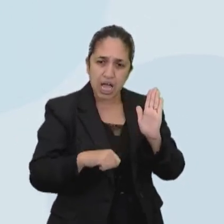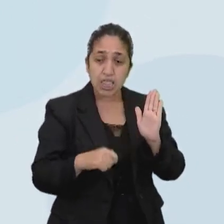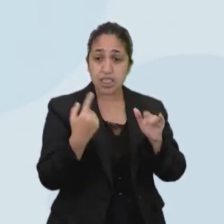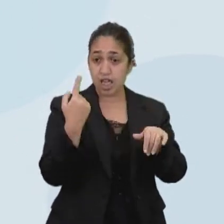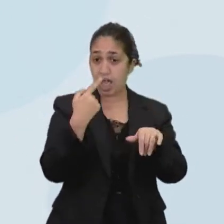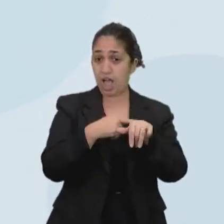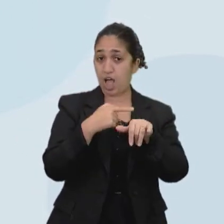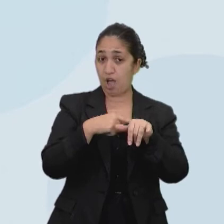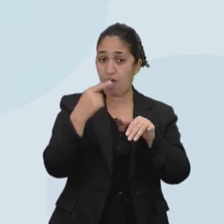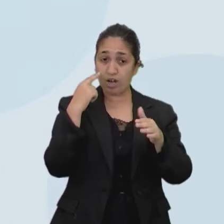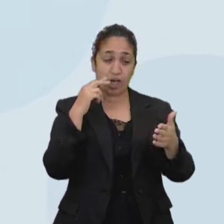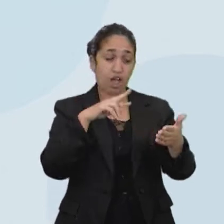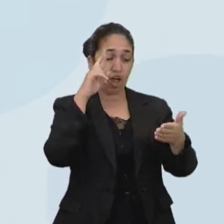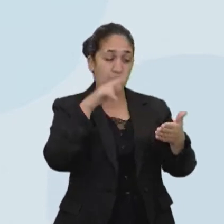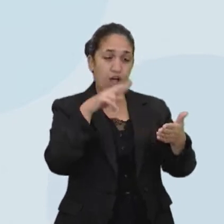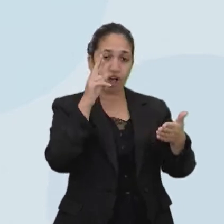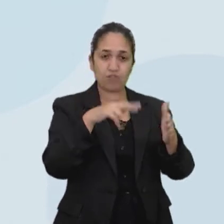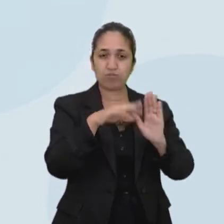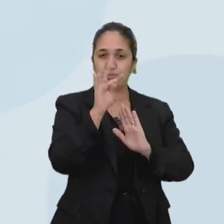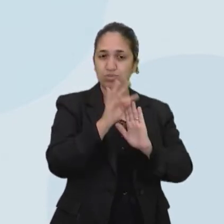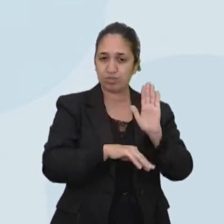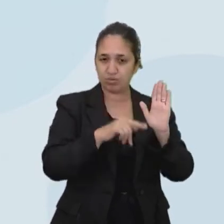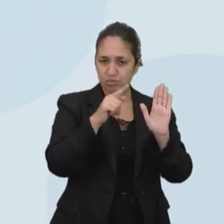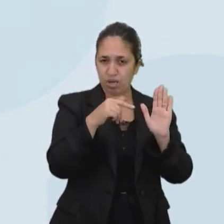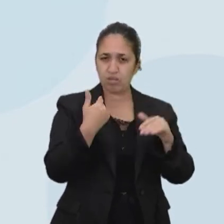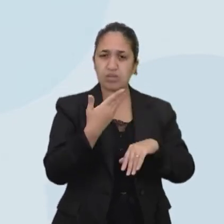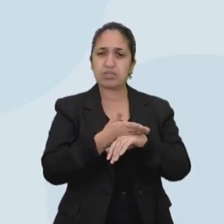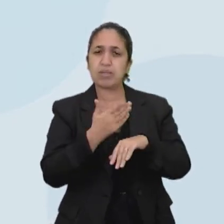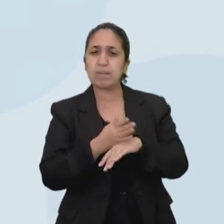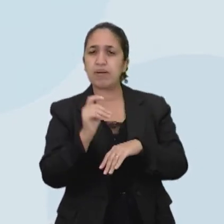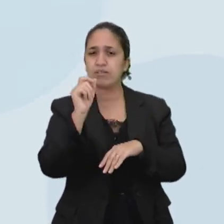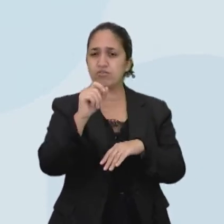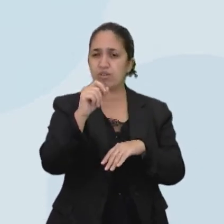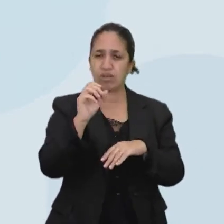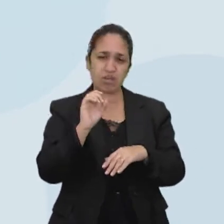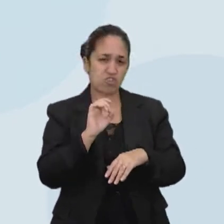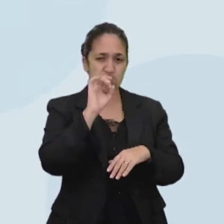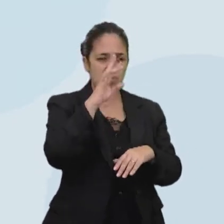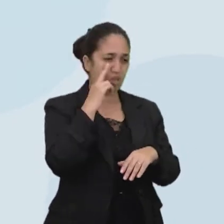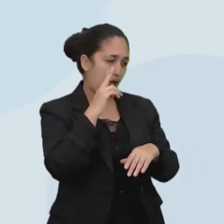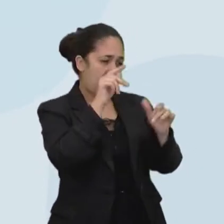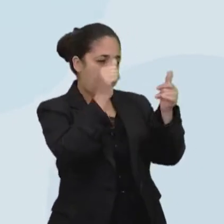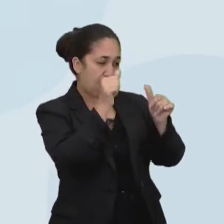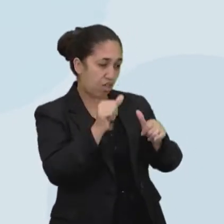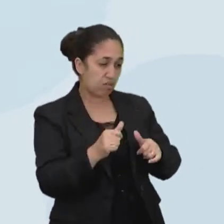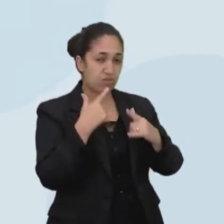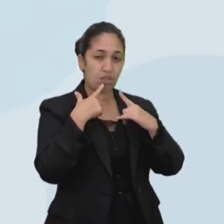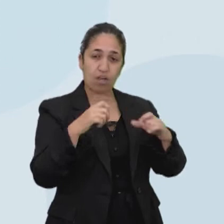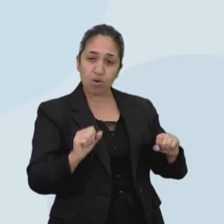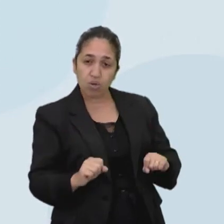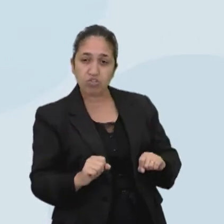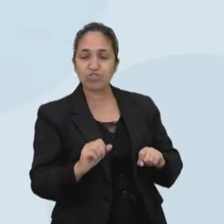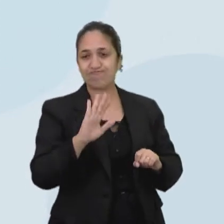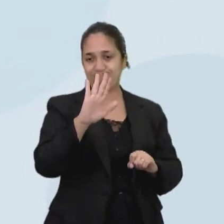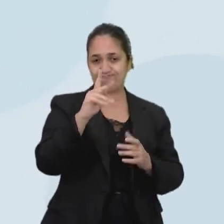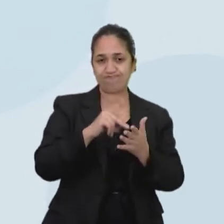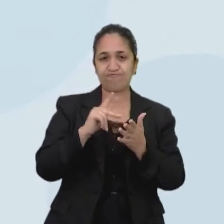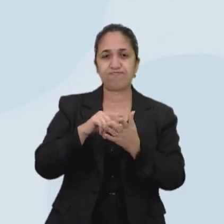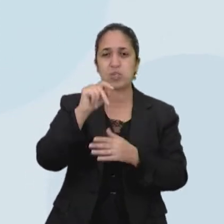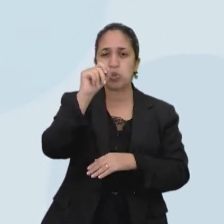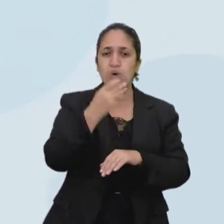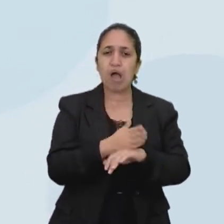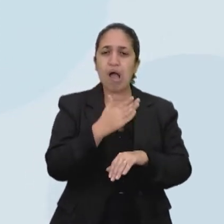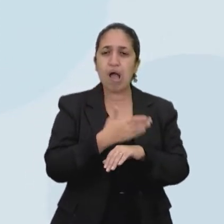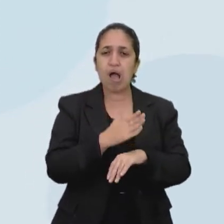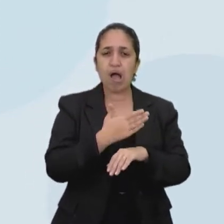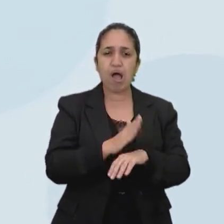de fazer a revisão textual. Essa prática vai além da mera análise linguística, na verdade, o exercício